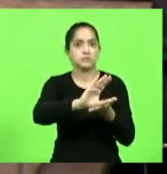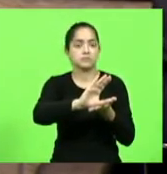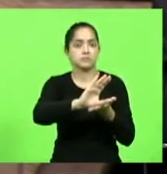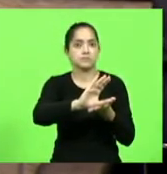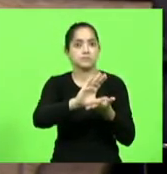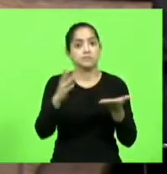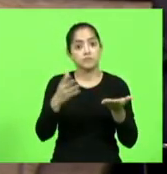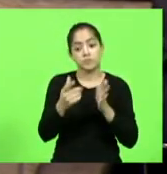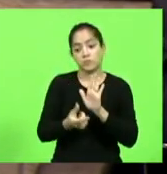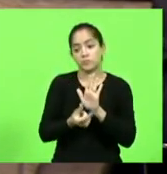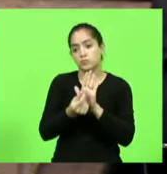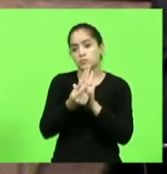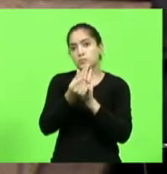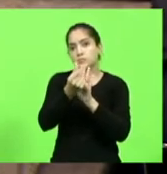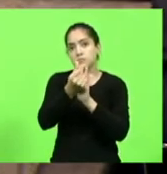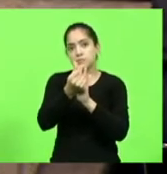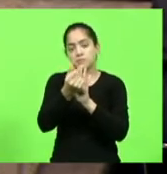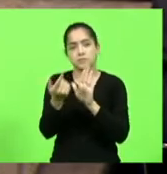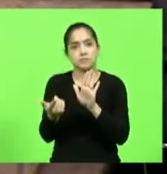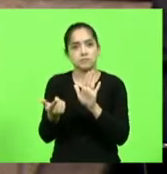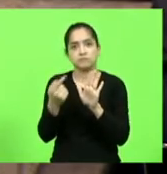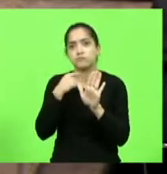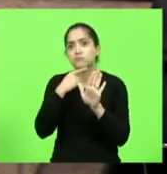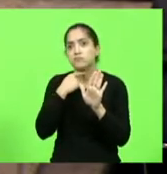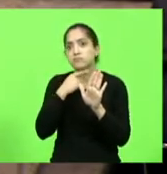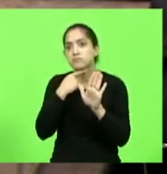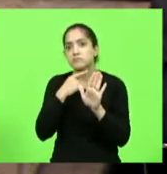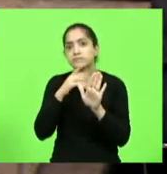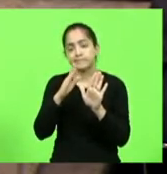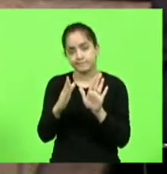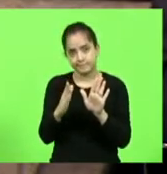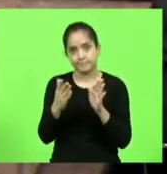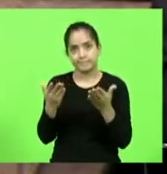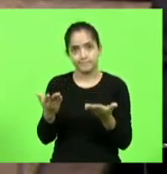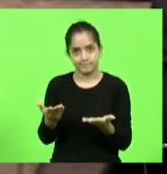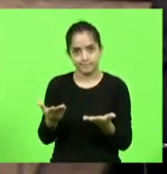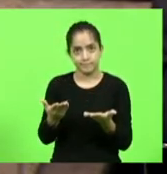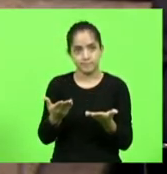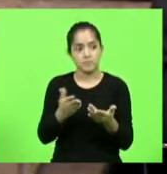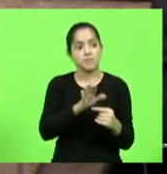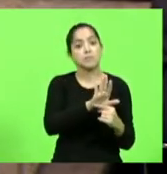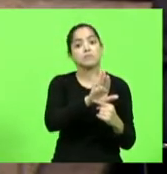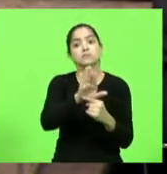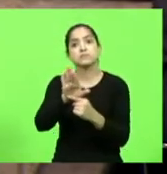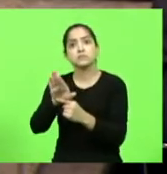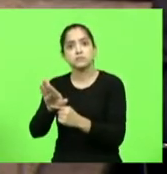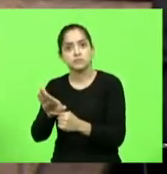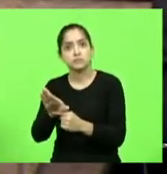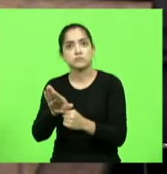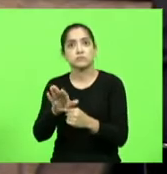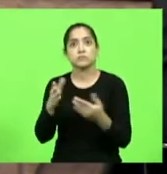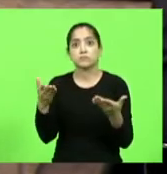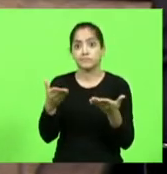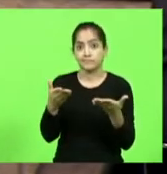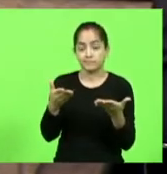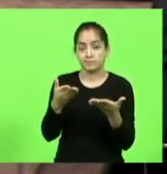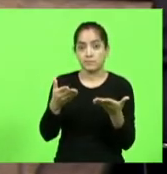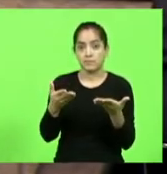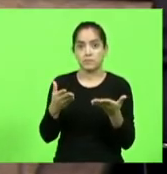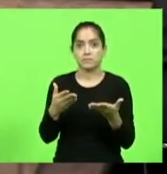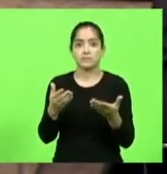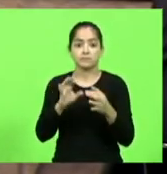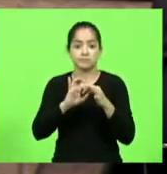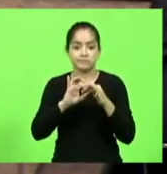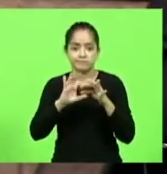não permitiu pela pandemia, para compensar os catarinenses desse gesto que nós estamos fazendo. Aí